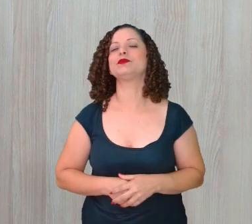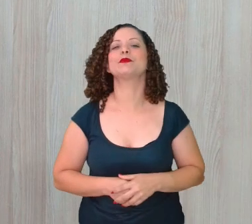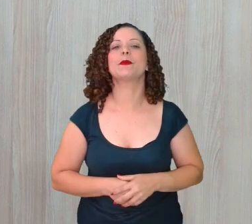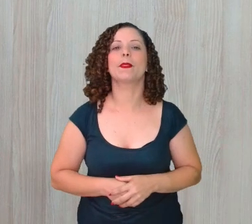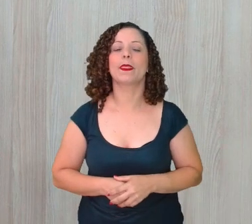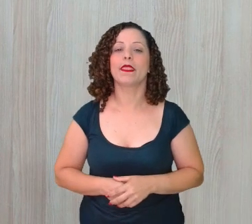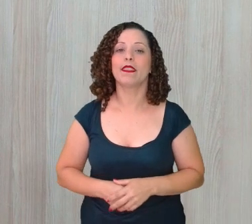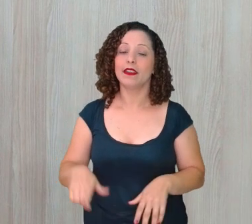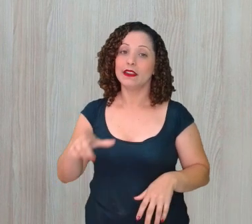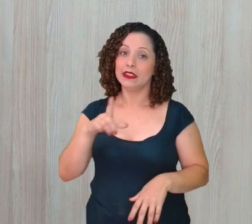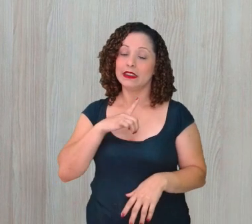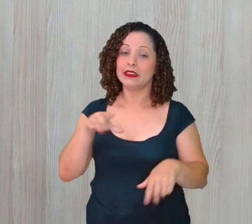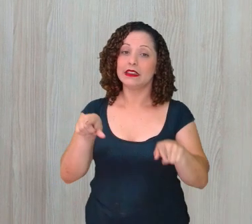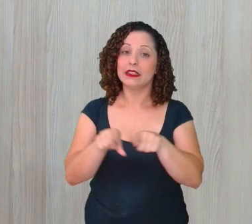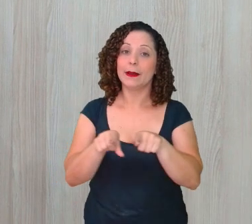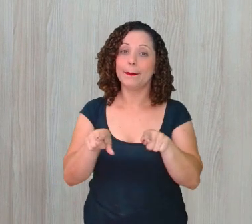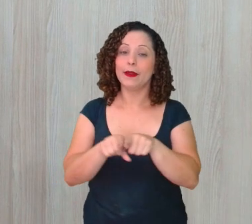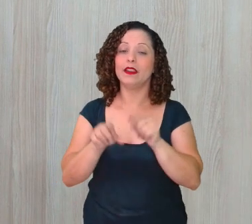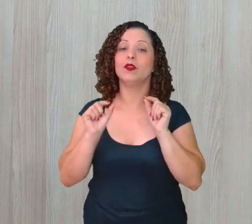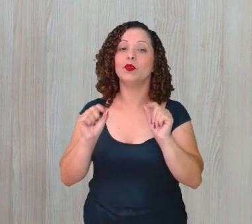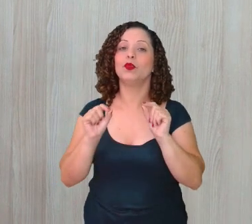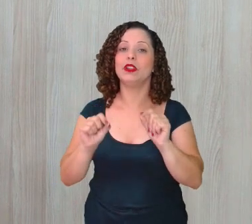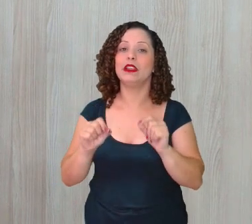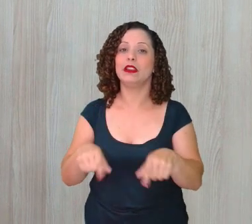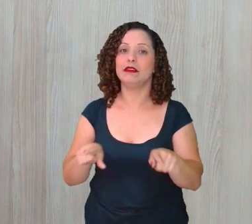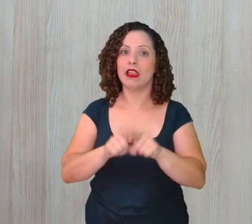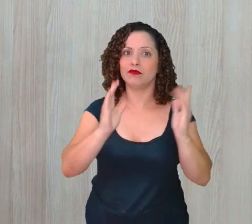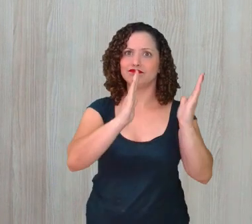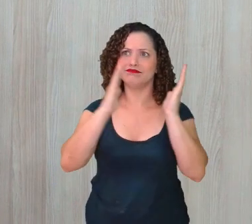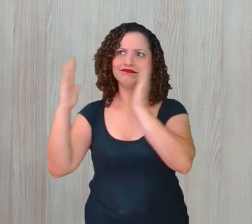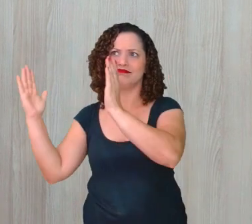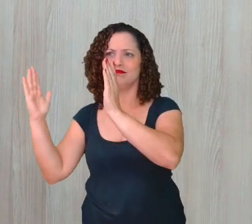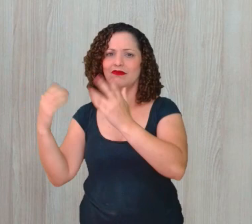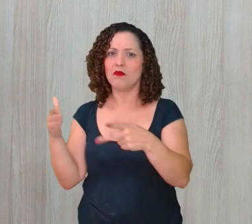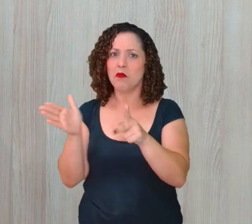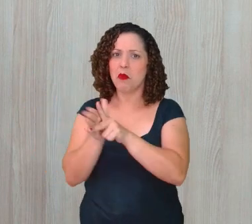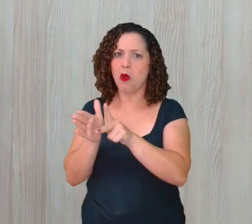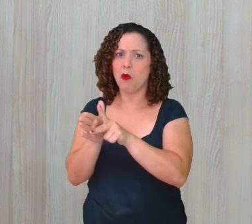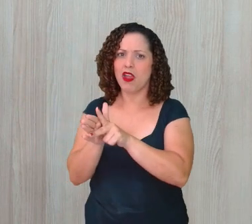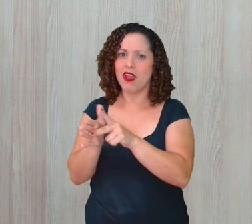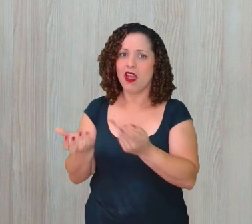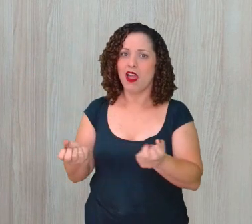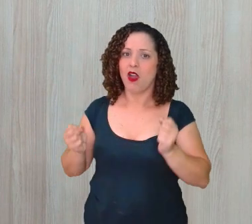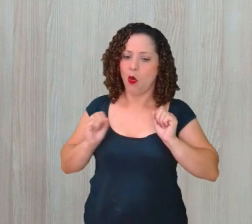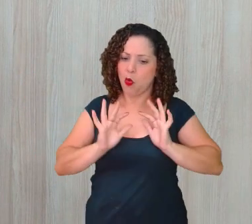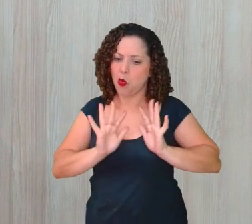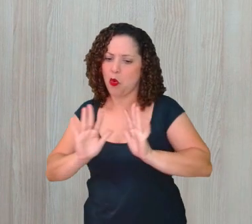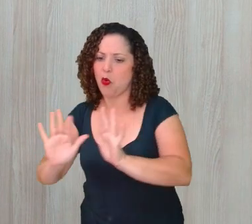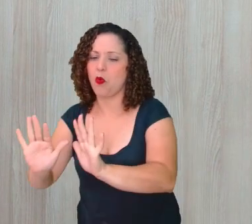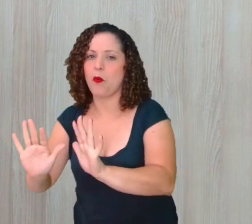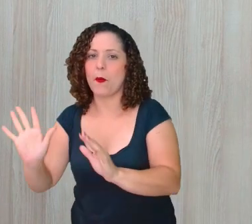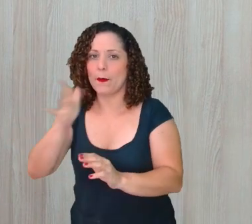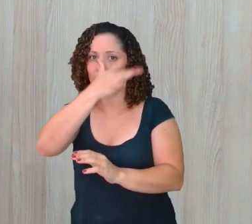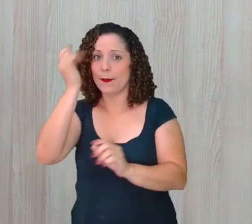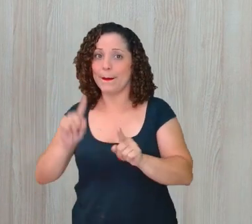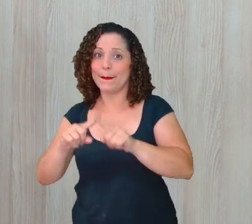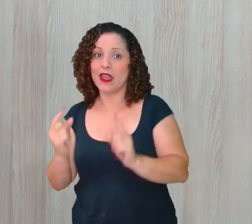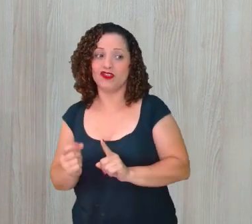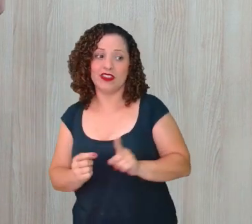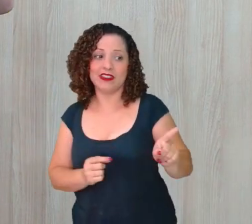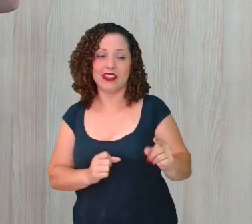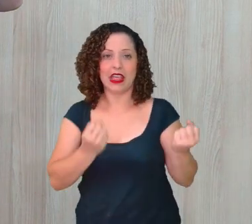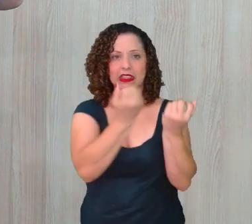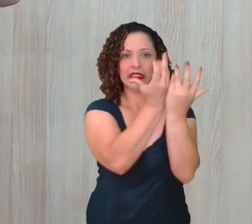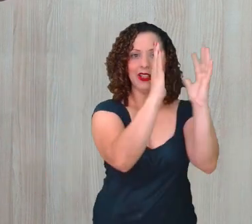Antrópicas. antrópicas. Ações Antrópicas vem do quê? Das ações humanas. Então o espaço natural é a